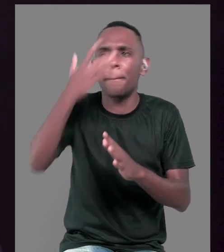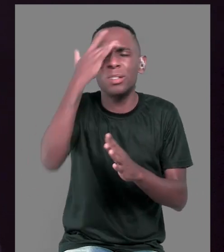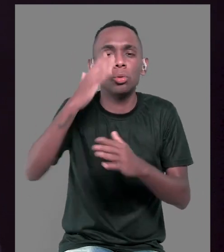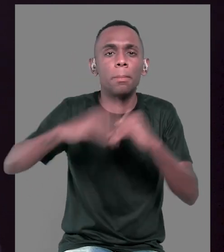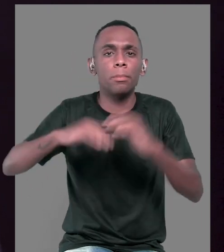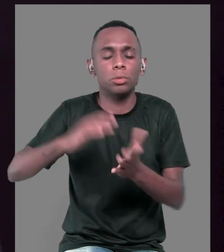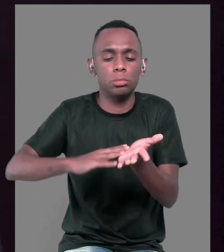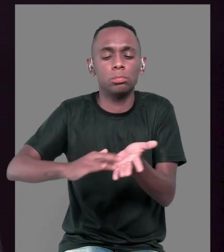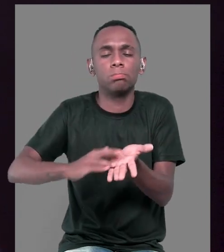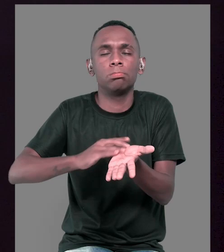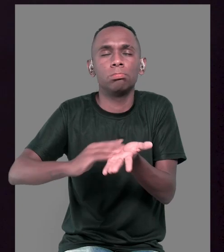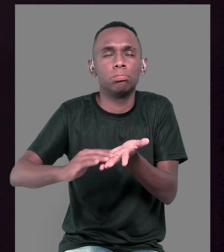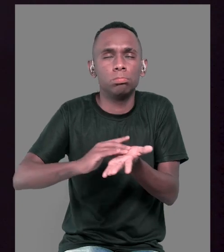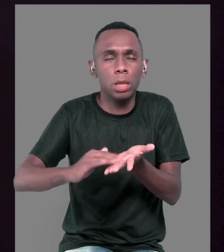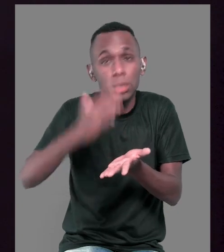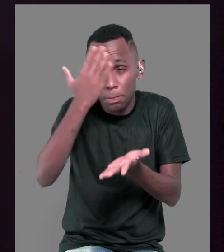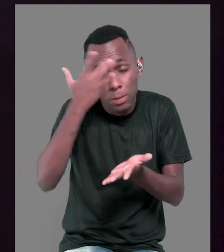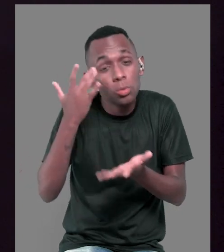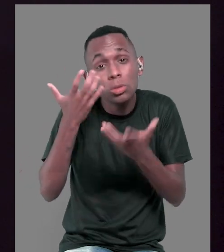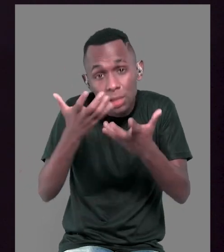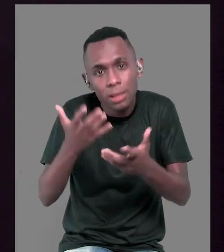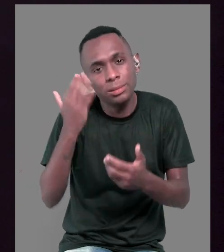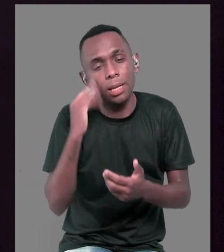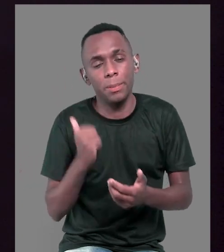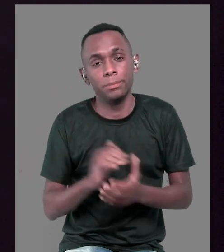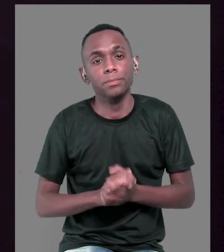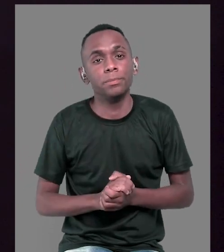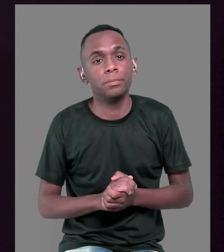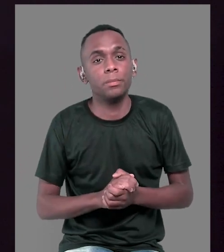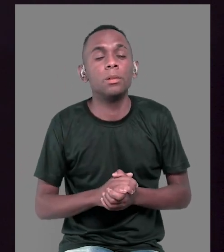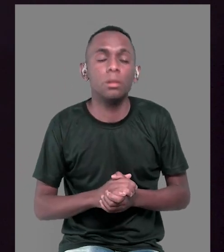Mas você tem razão, eu compartilho disso.